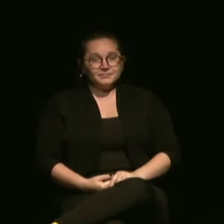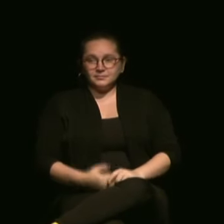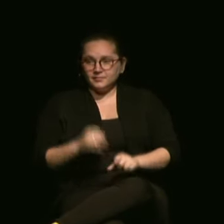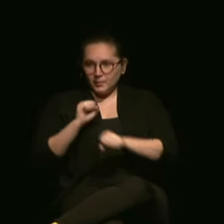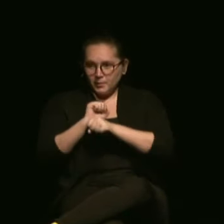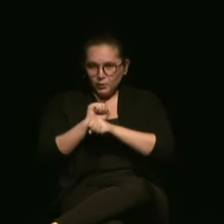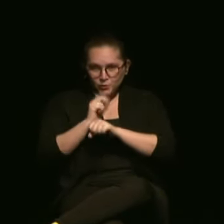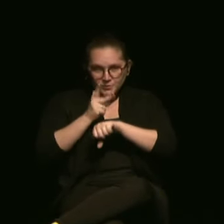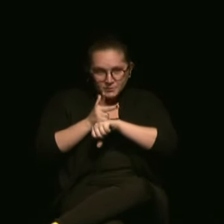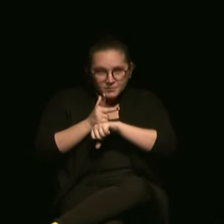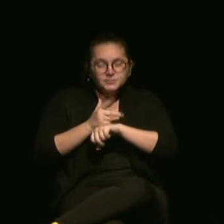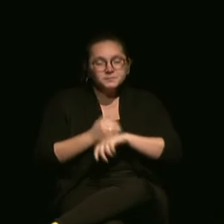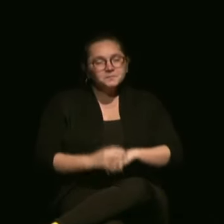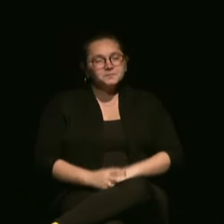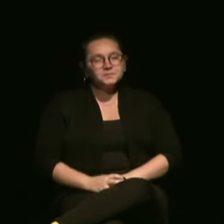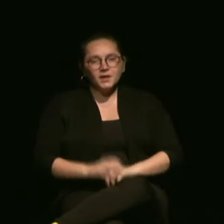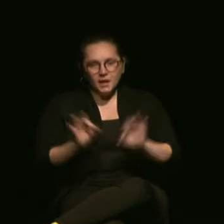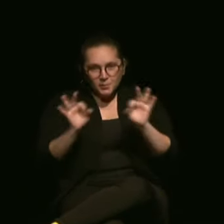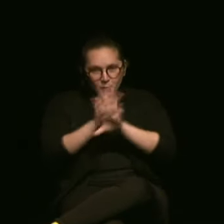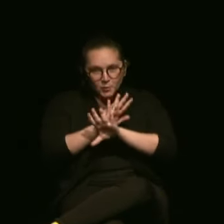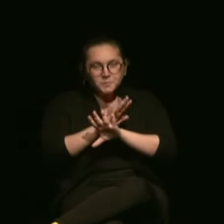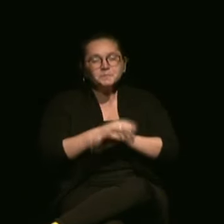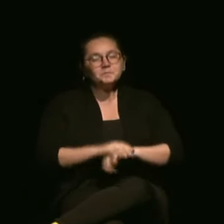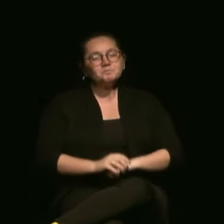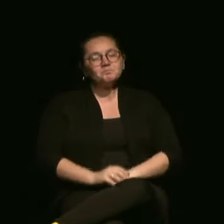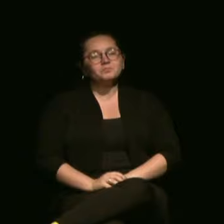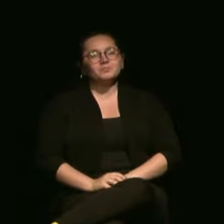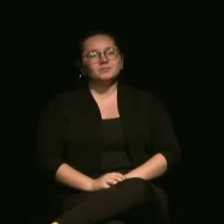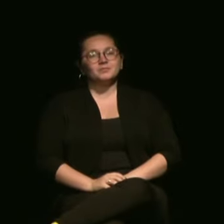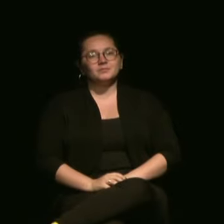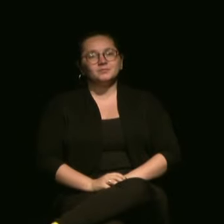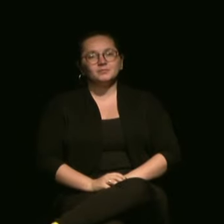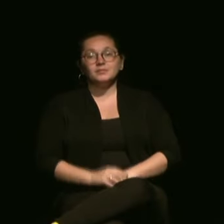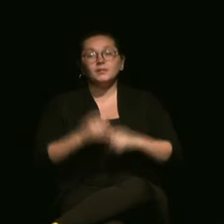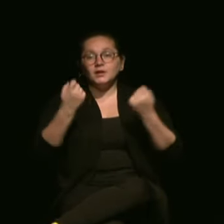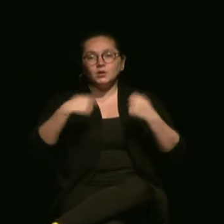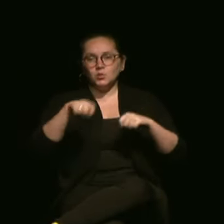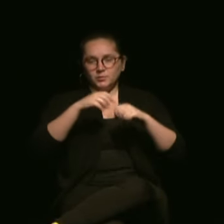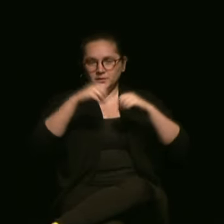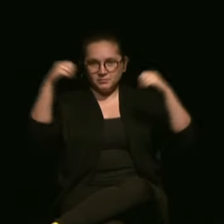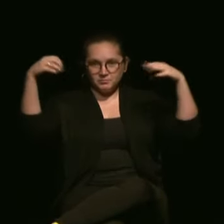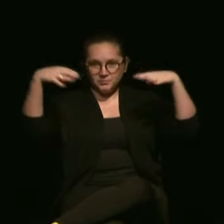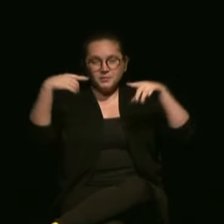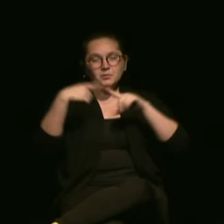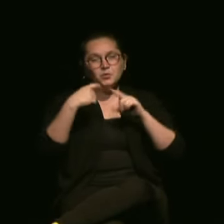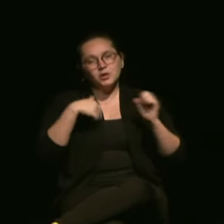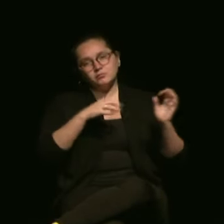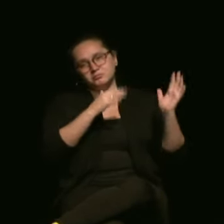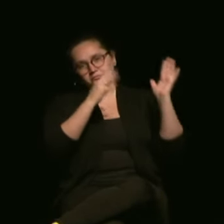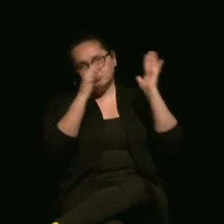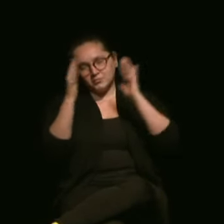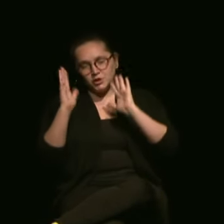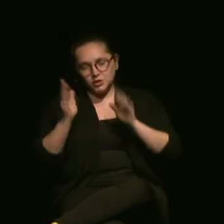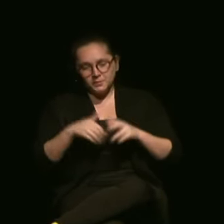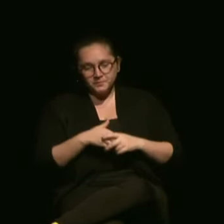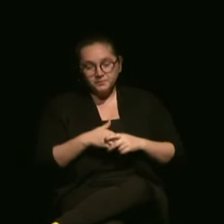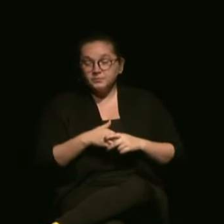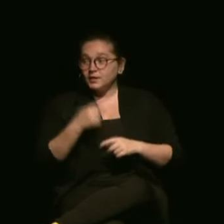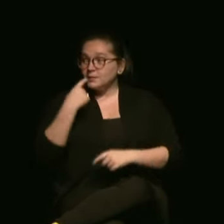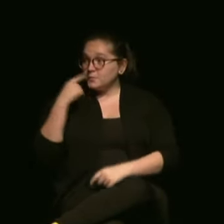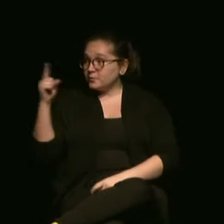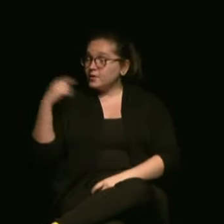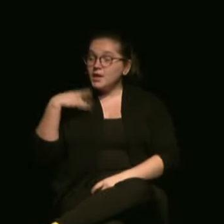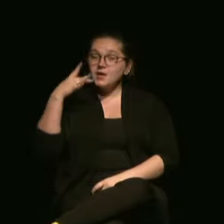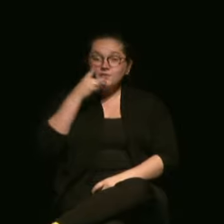Parou? Acabou? Não precisa acender a luz, não, porque eu já vou passar. É, evidentemente,